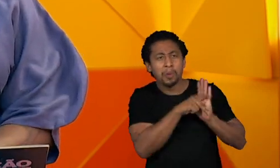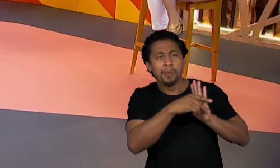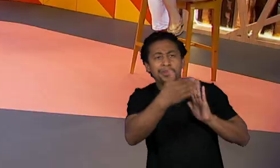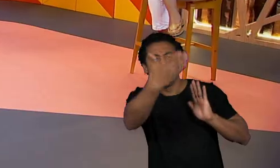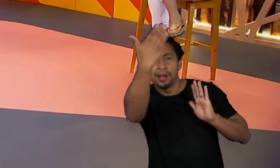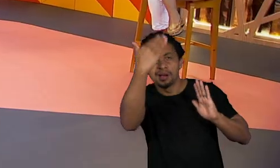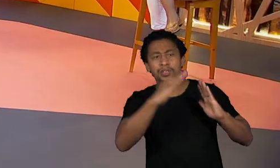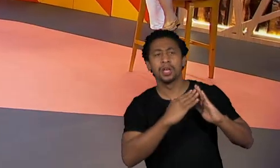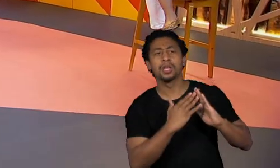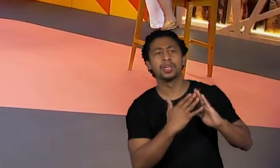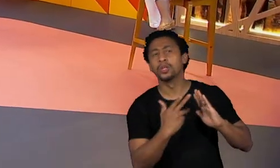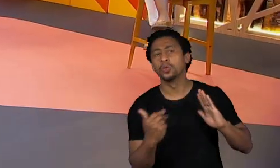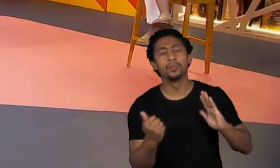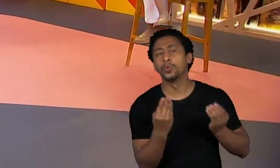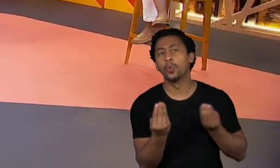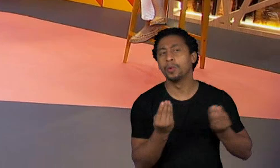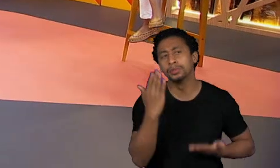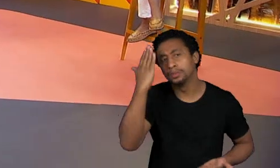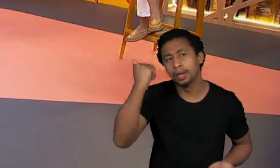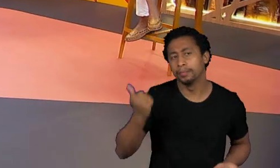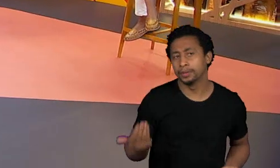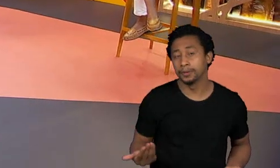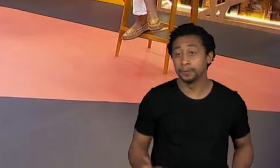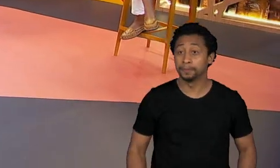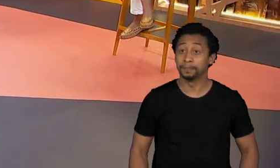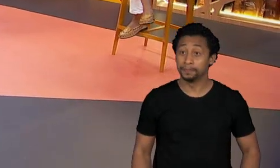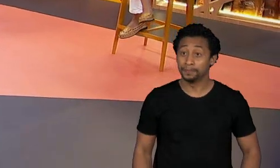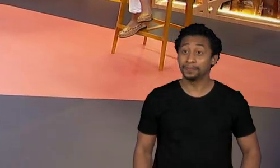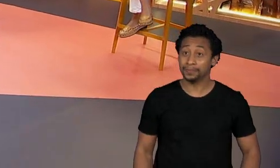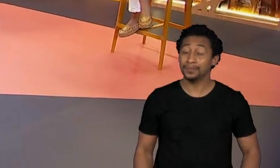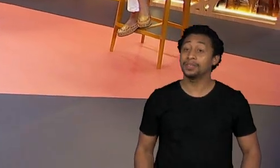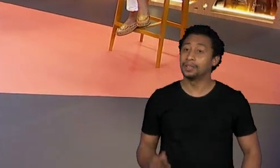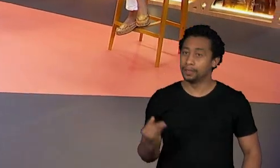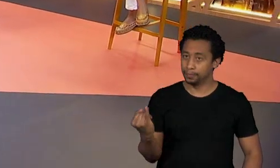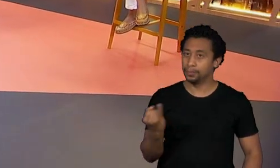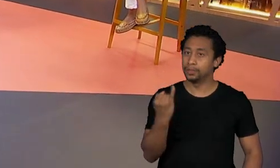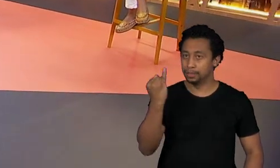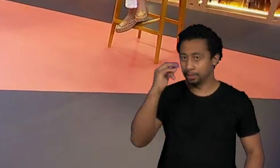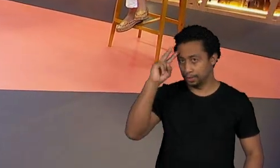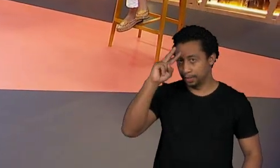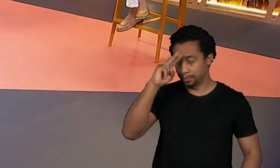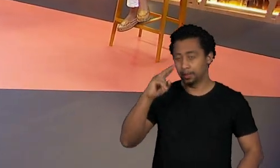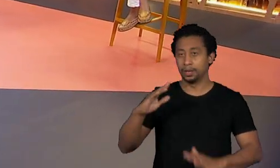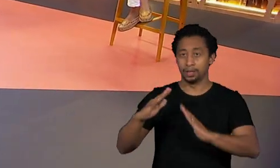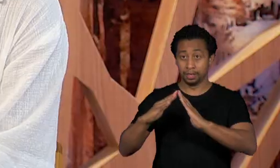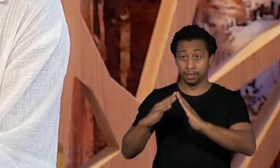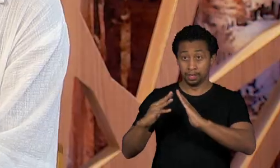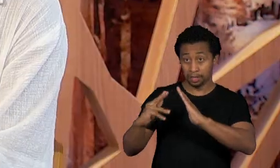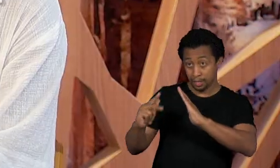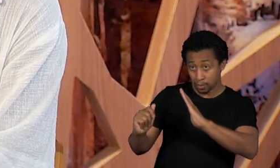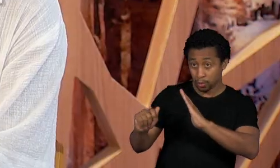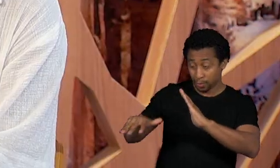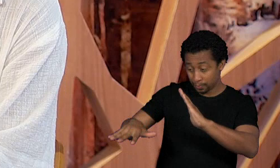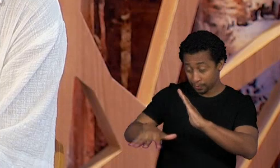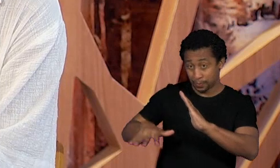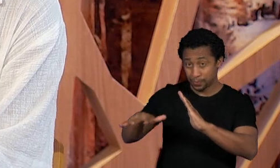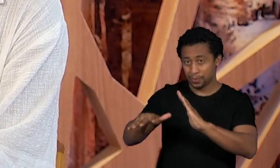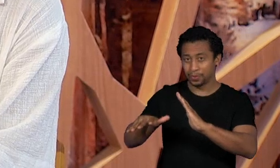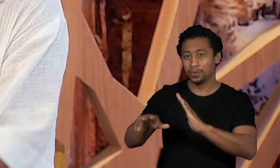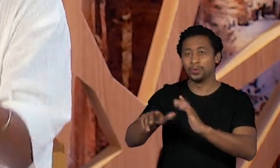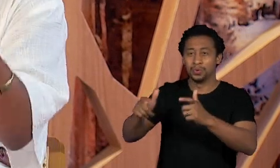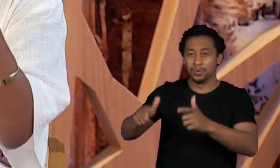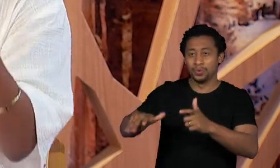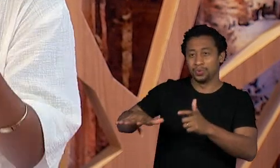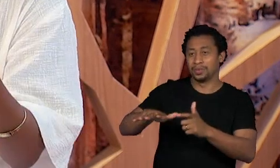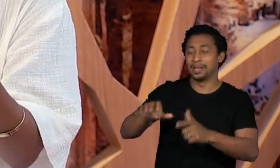ali? É interessante pensar essa história do quilombo do Saracura, porque é isso, a gente já sabia. E aí é muito bonito a